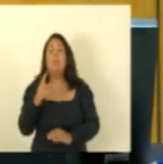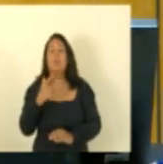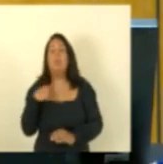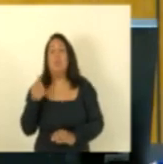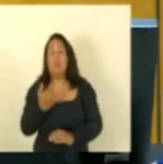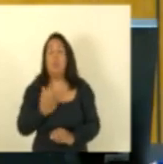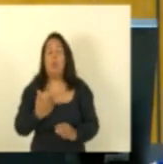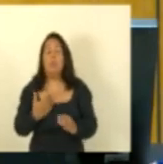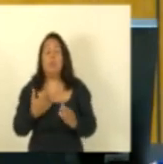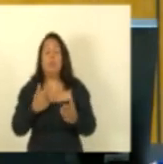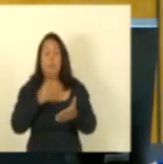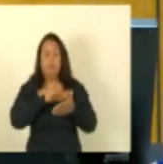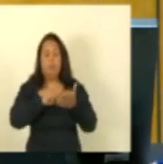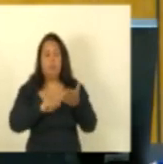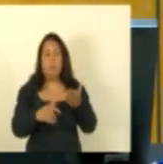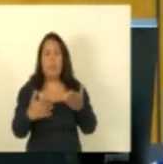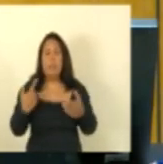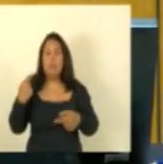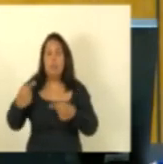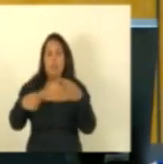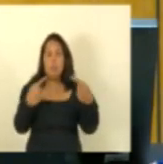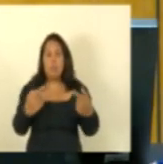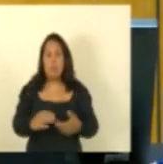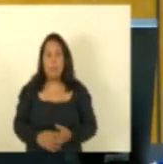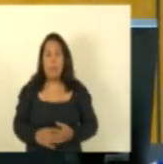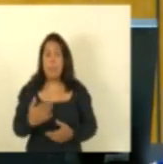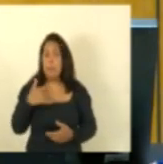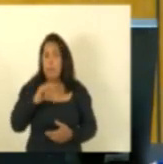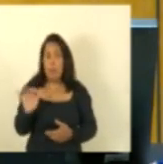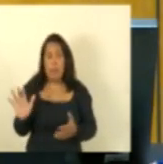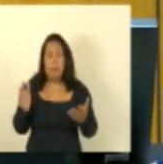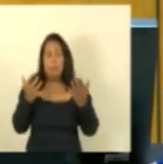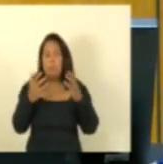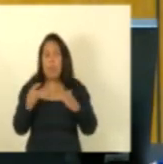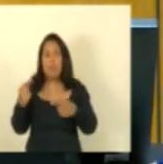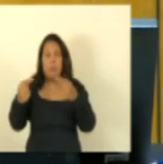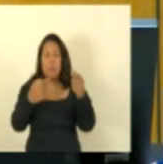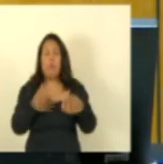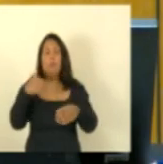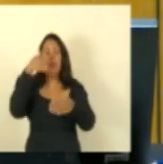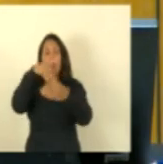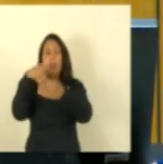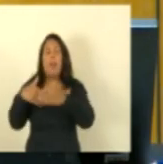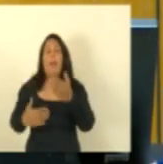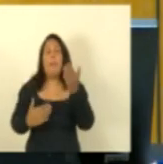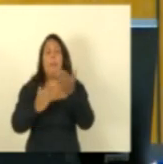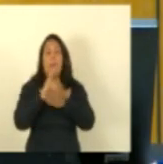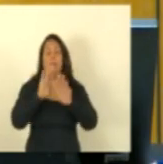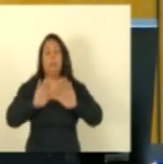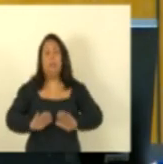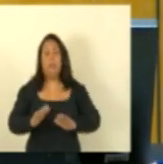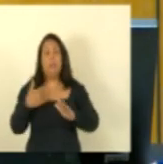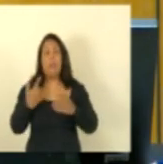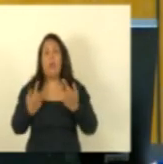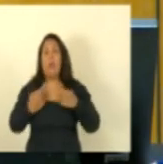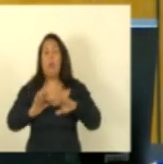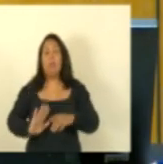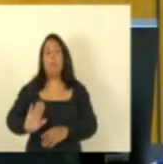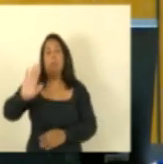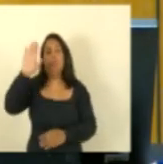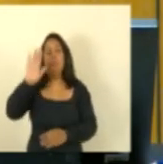nossa autoria em discussão. No momento que quer discutir, em votação, os deputados que aprovam permaneçam como se encontram, os contrários